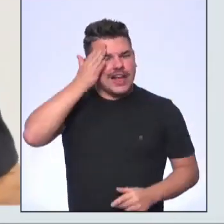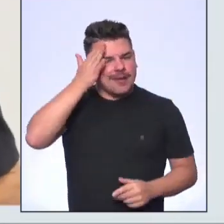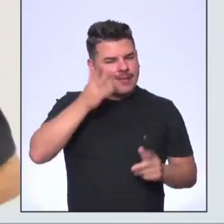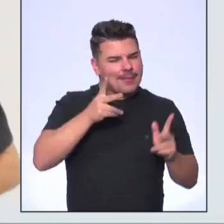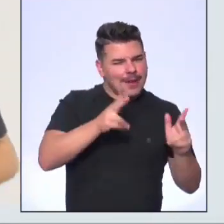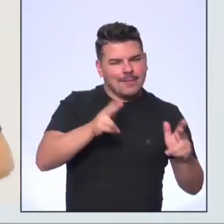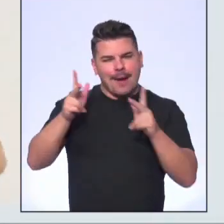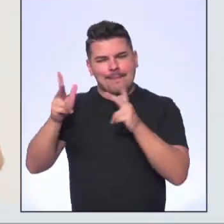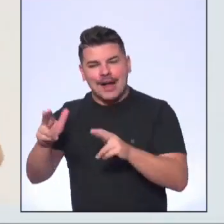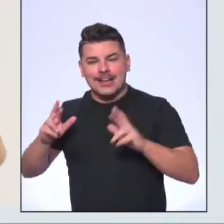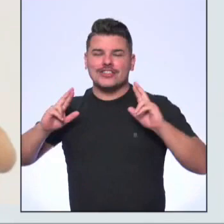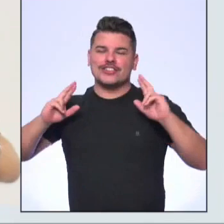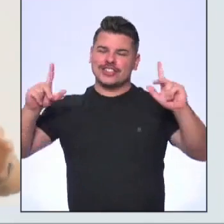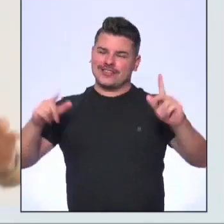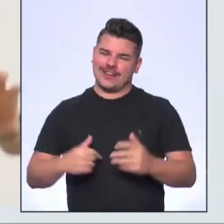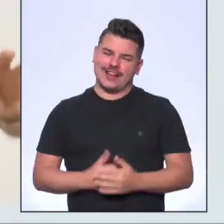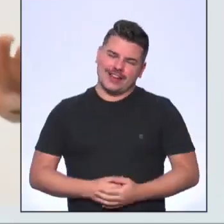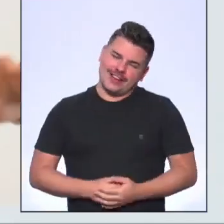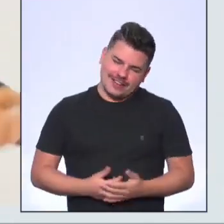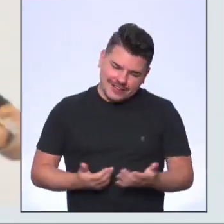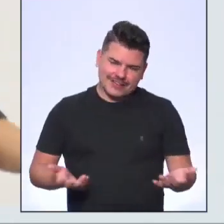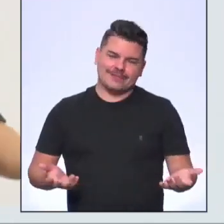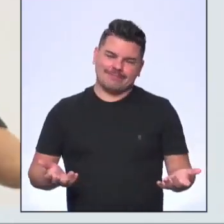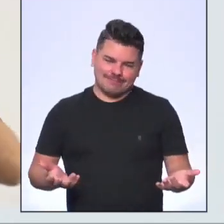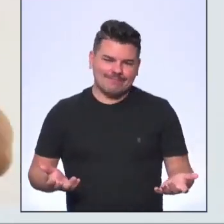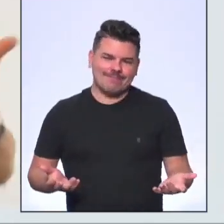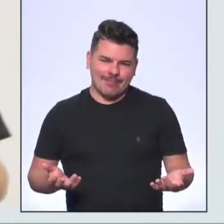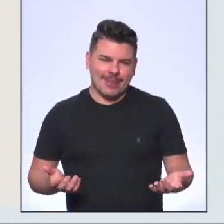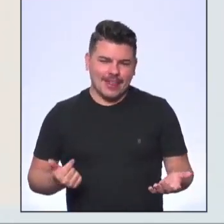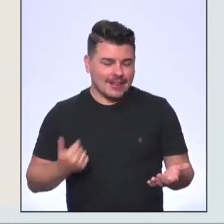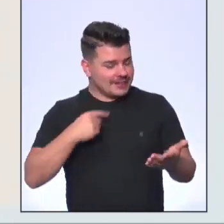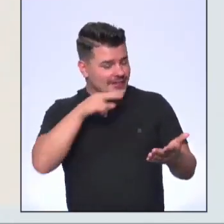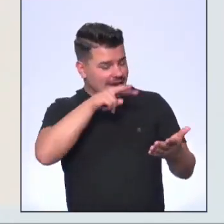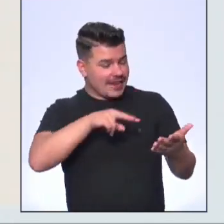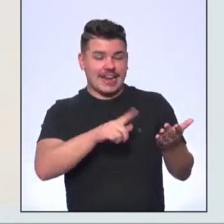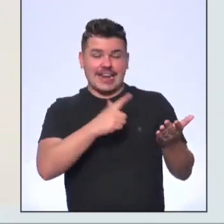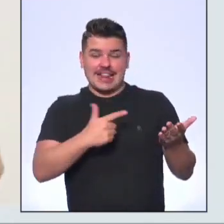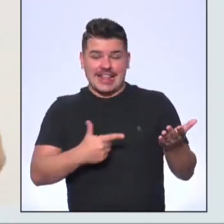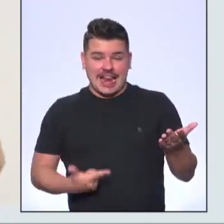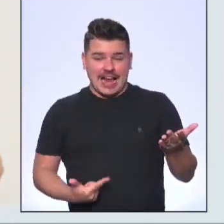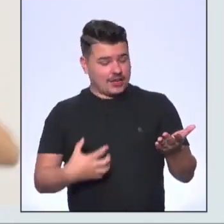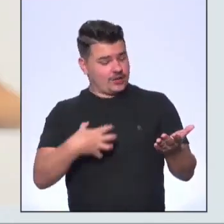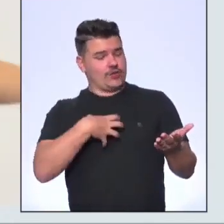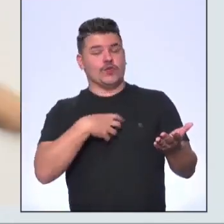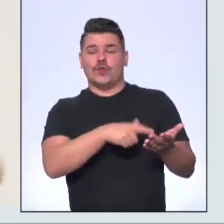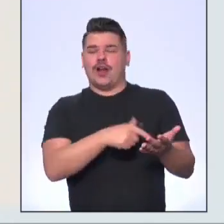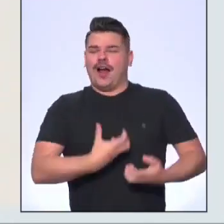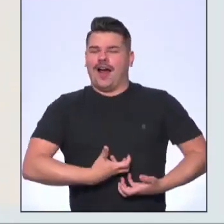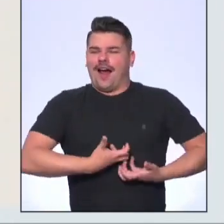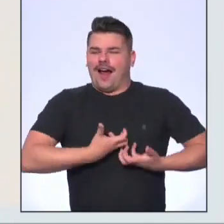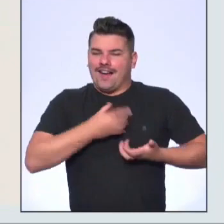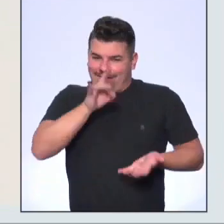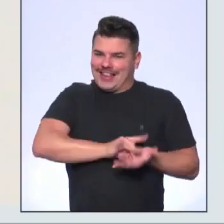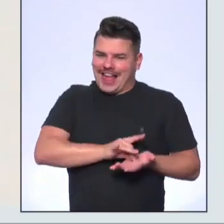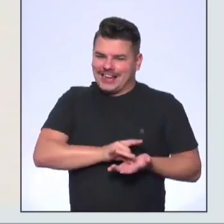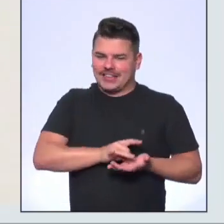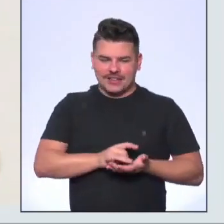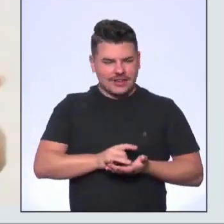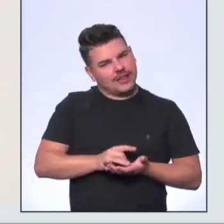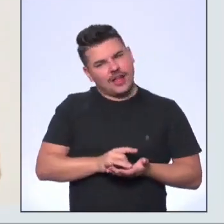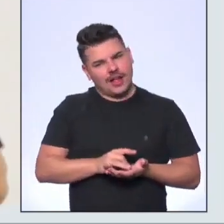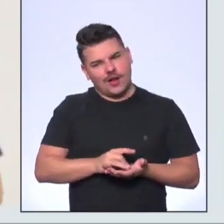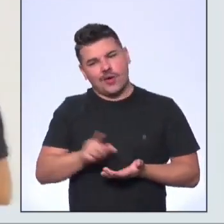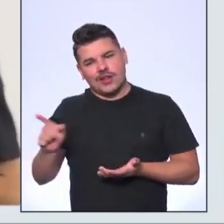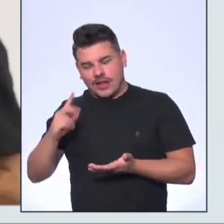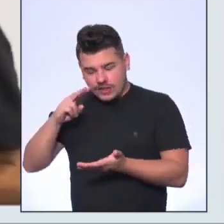texto literário, não com a expectativa de que aquilo seja verossímil, que aquilo seja verdadeiro, que realmente aconteceu dessa forma. Tá?